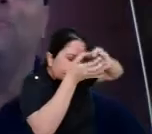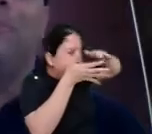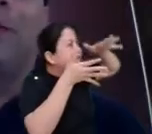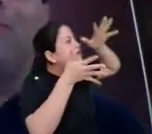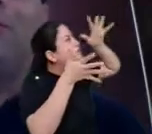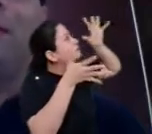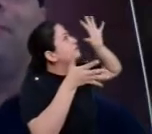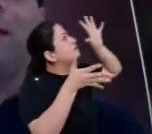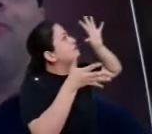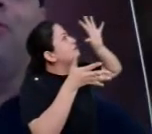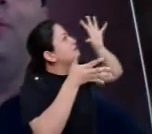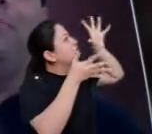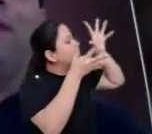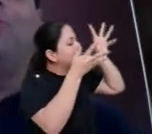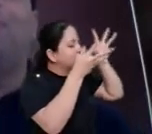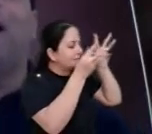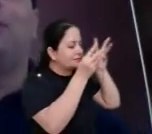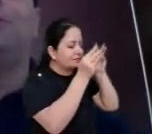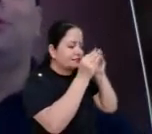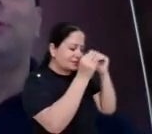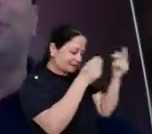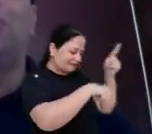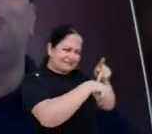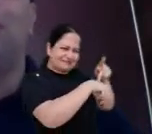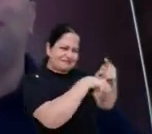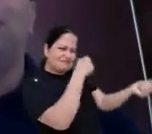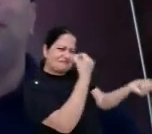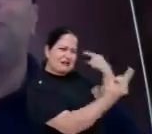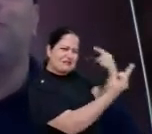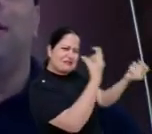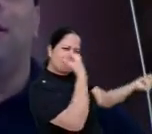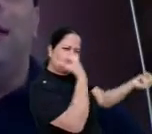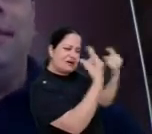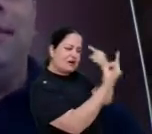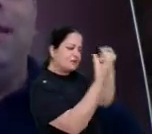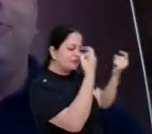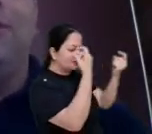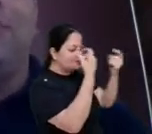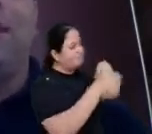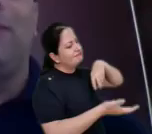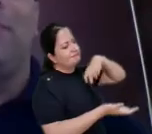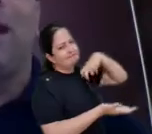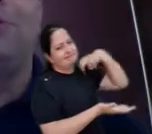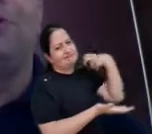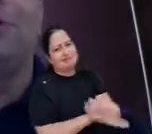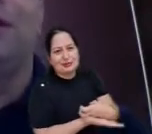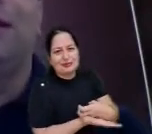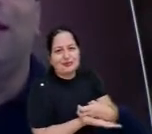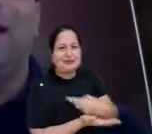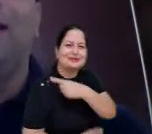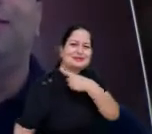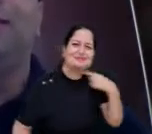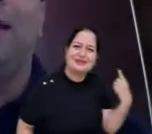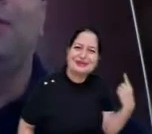morto. Veja bem, ele foi o primeiro mártir da história da igreja. E daí veio a palavra mártir,